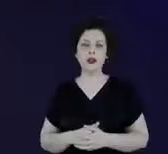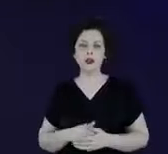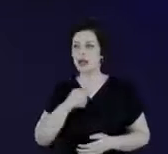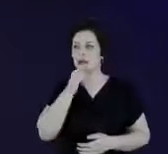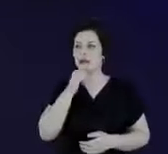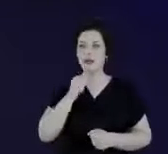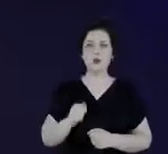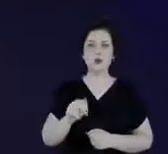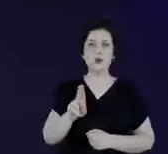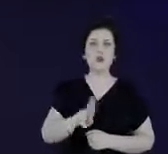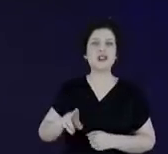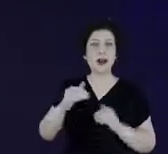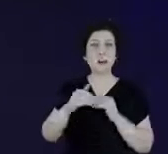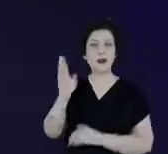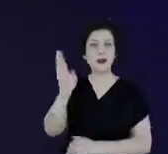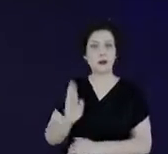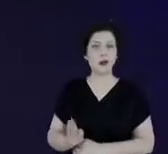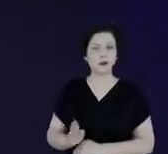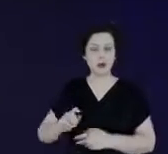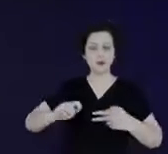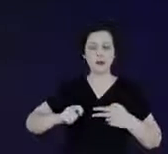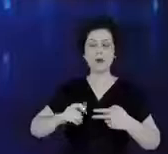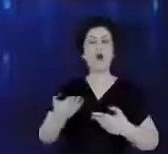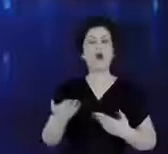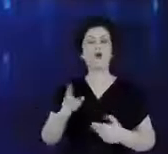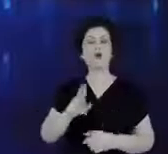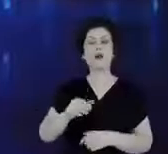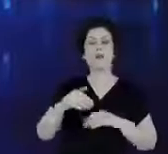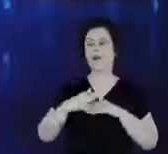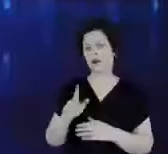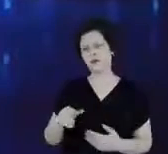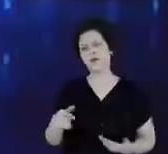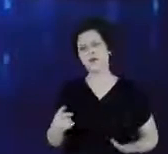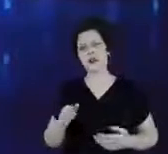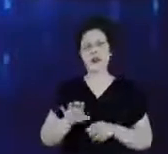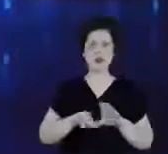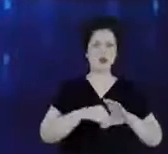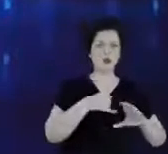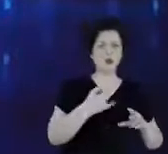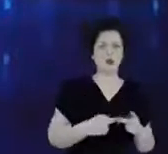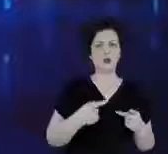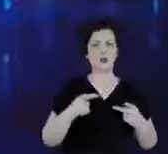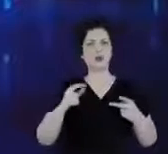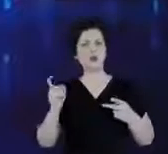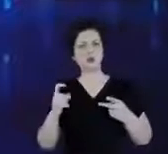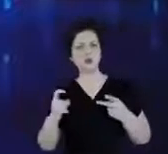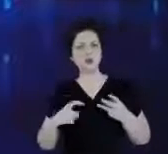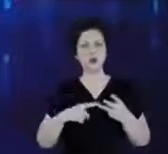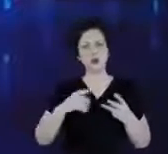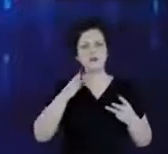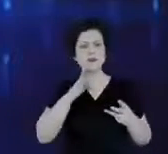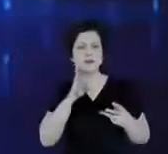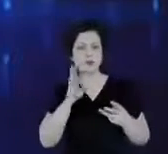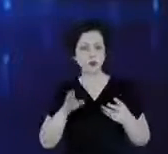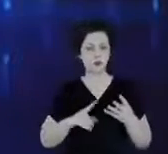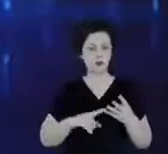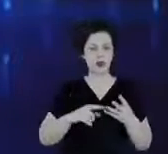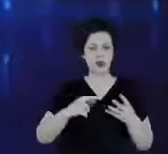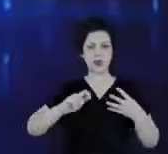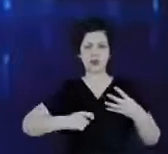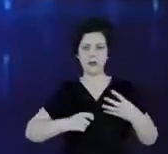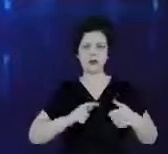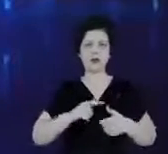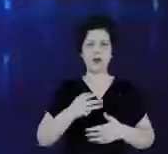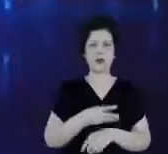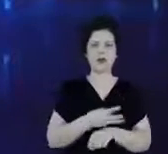aplicações mais usadas no Brasil né as pessoas vão responder o YouTube e o Tik Tok o Facebook o pics